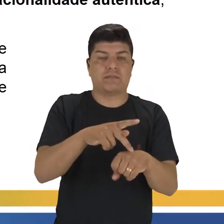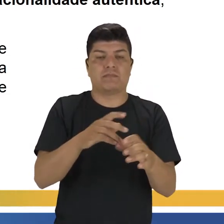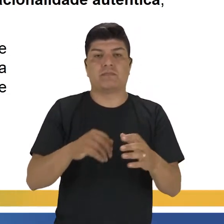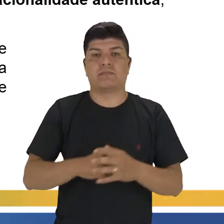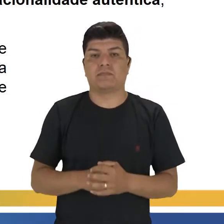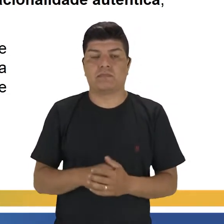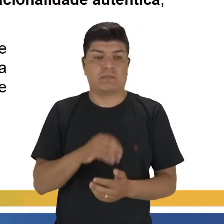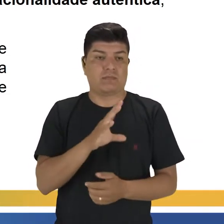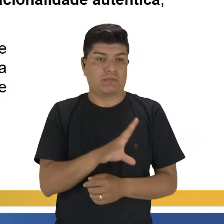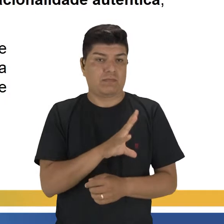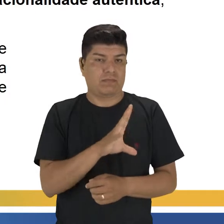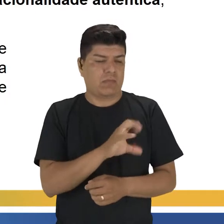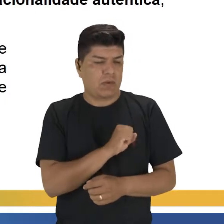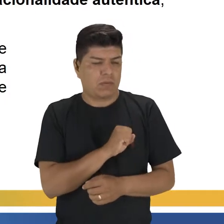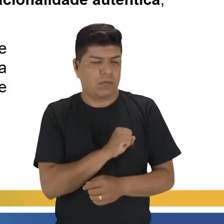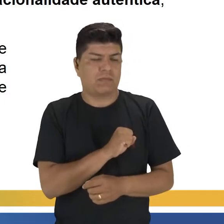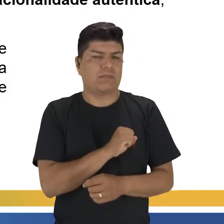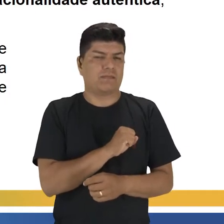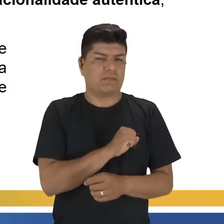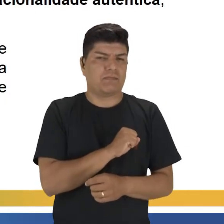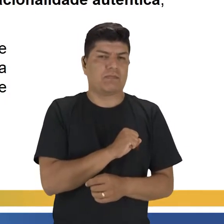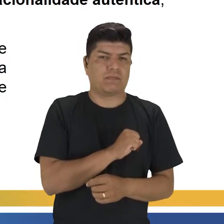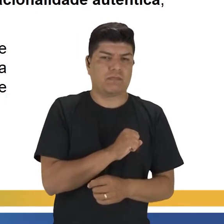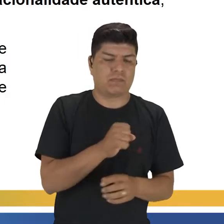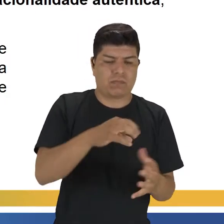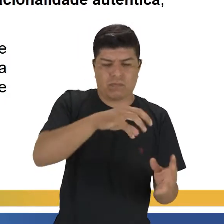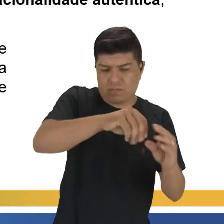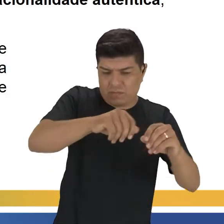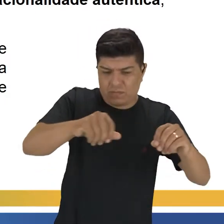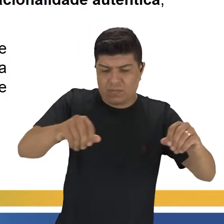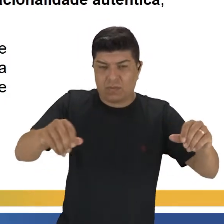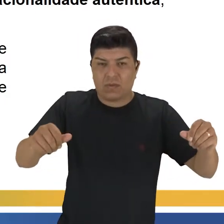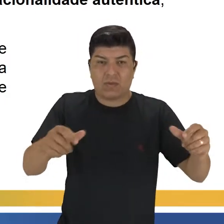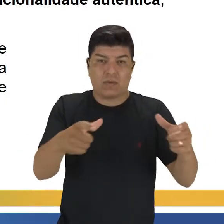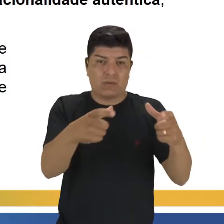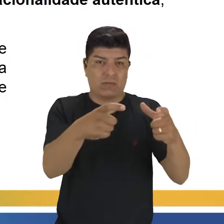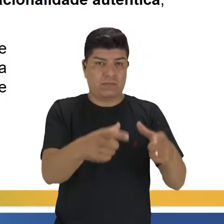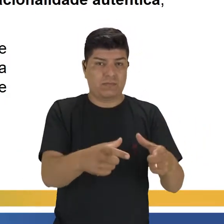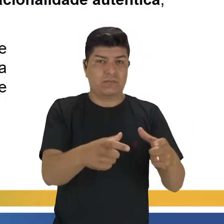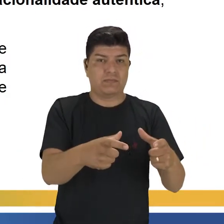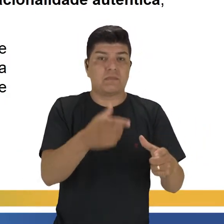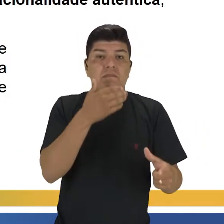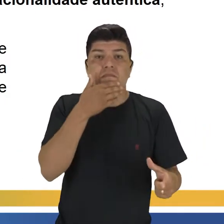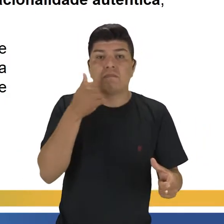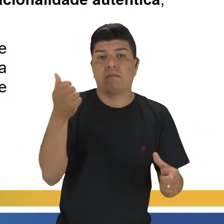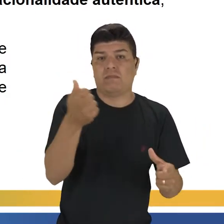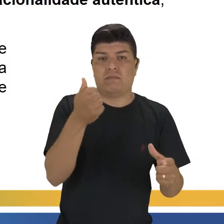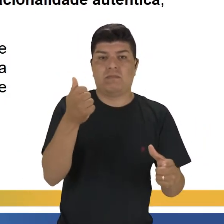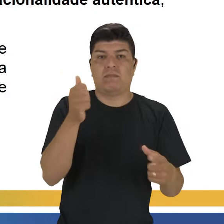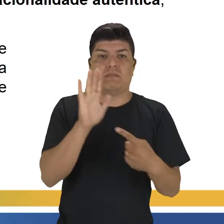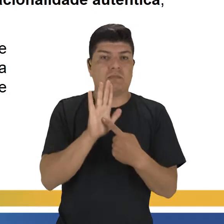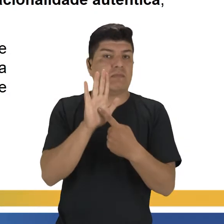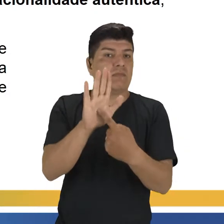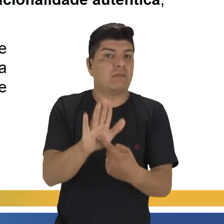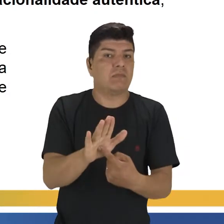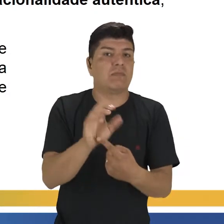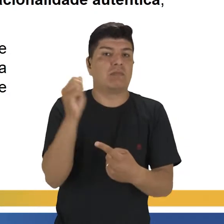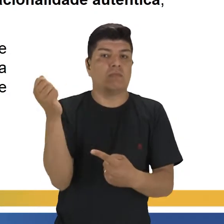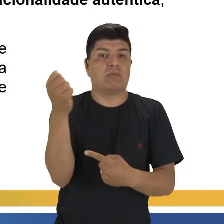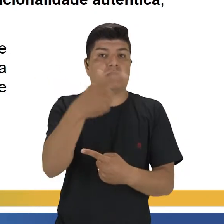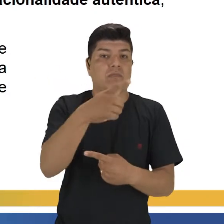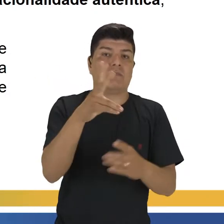Então, esse amor exacerbado à terra, ao território, ninguém melhor para expressar isso do que o